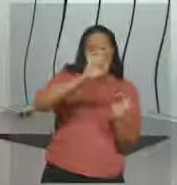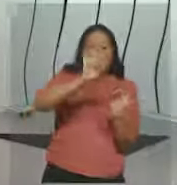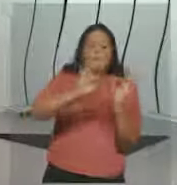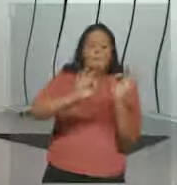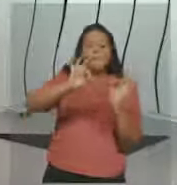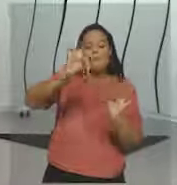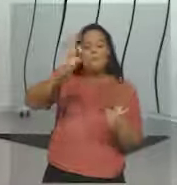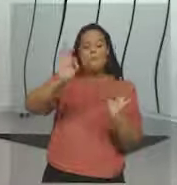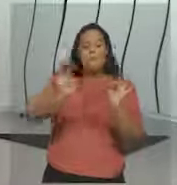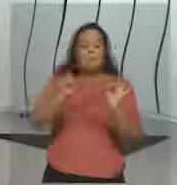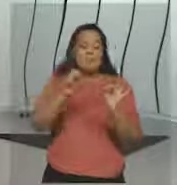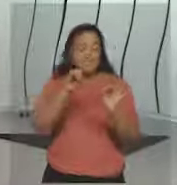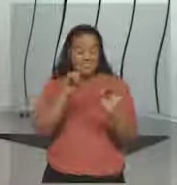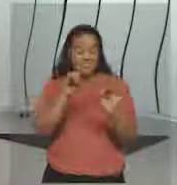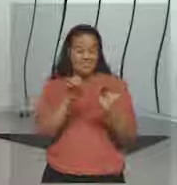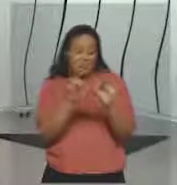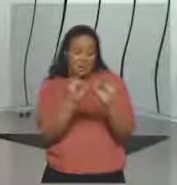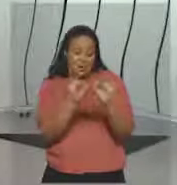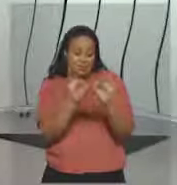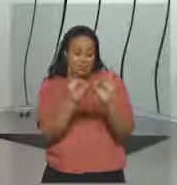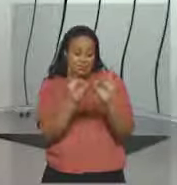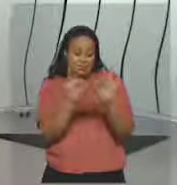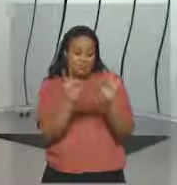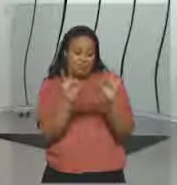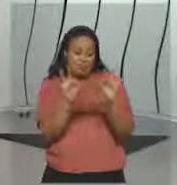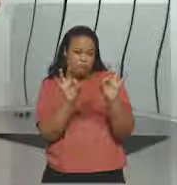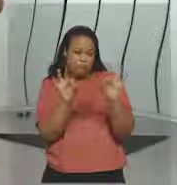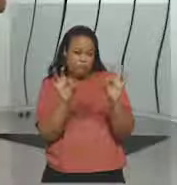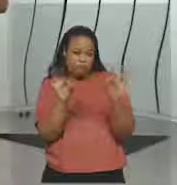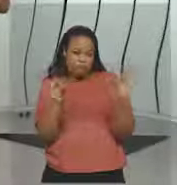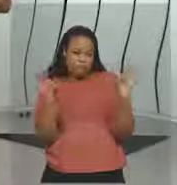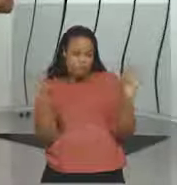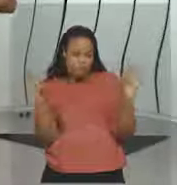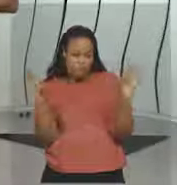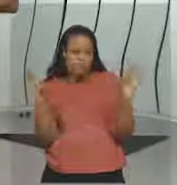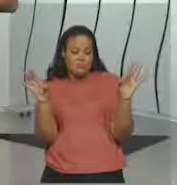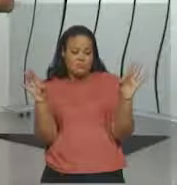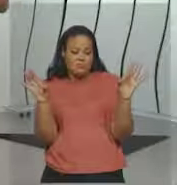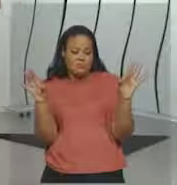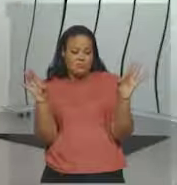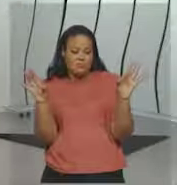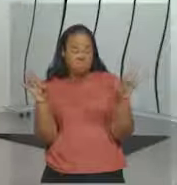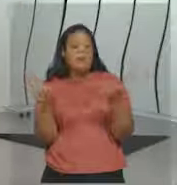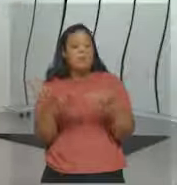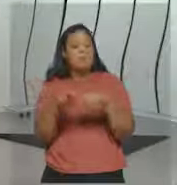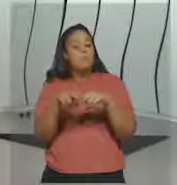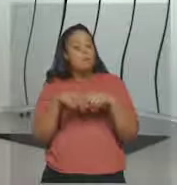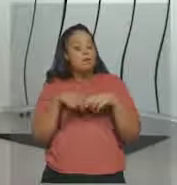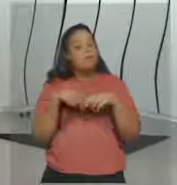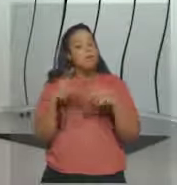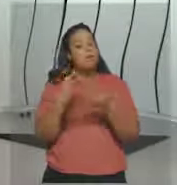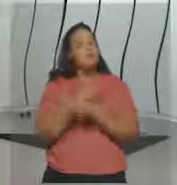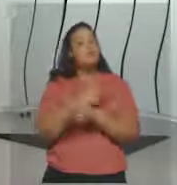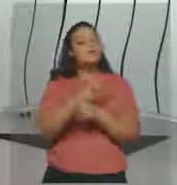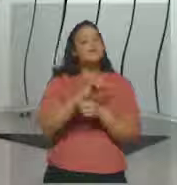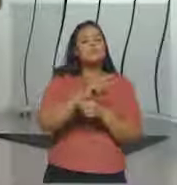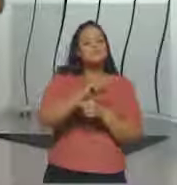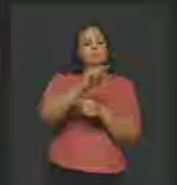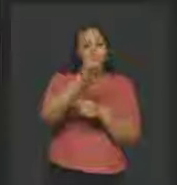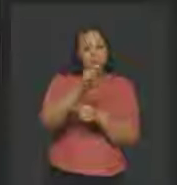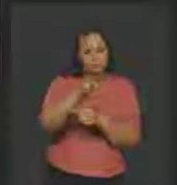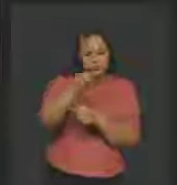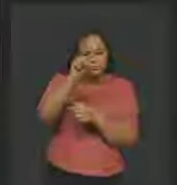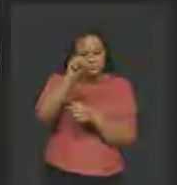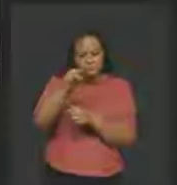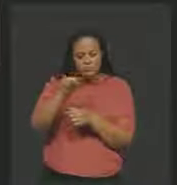Se eu esticasse ele não ia ficar mais comprido? Por isso essas voltinhas, que acontecem também dentro da sua resistência